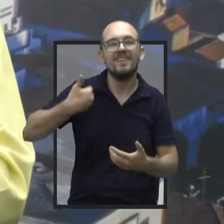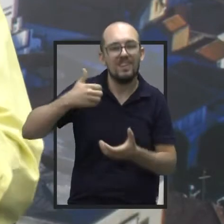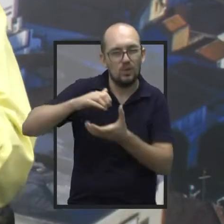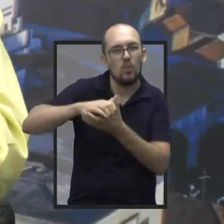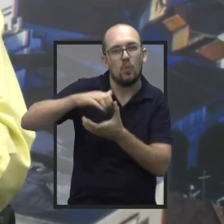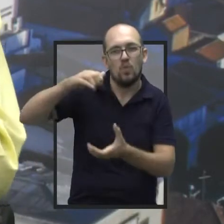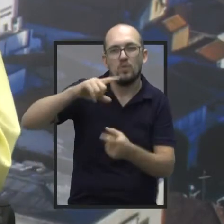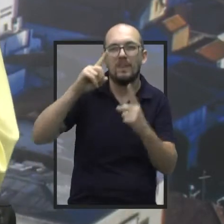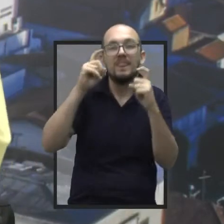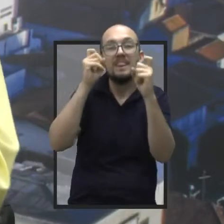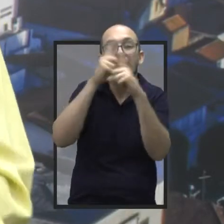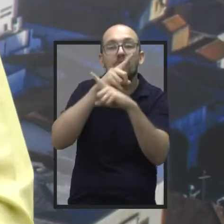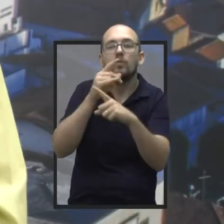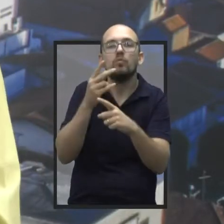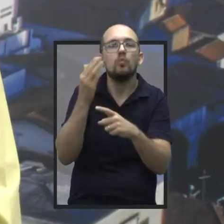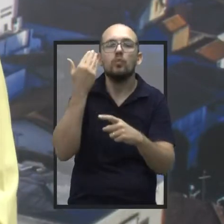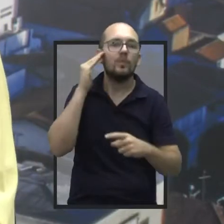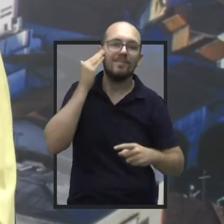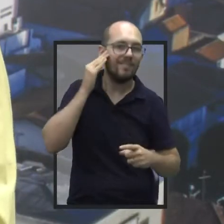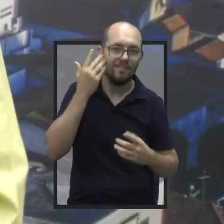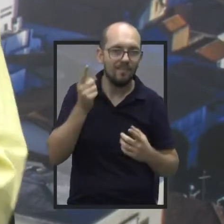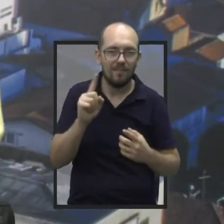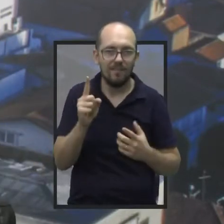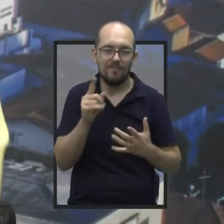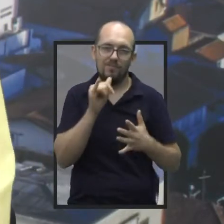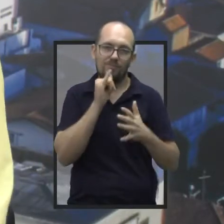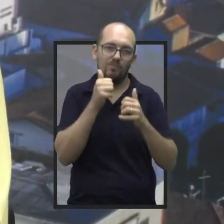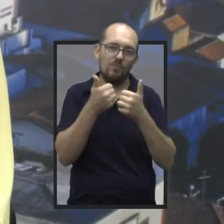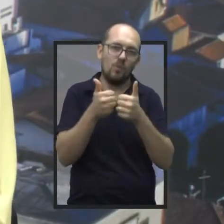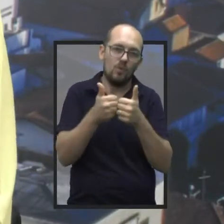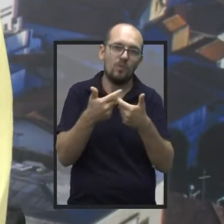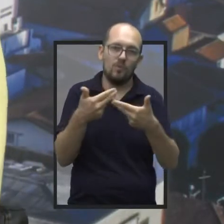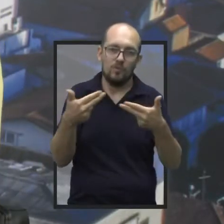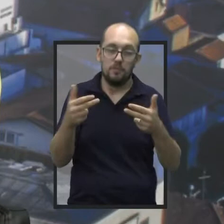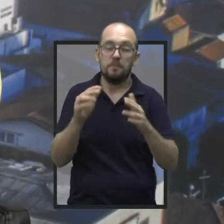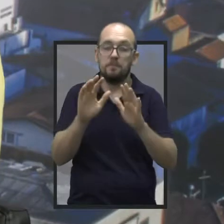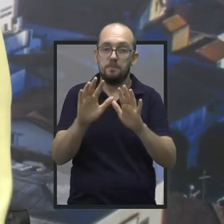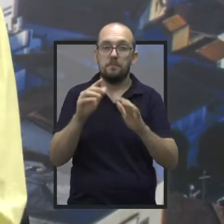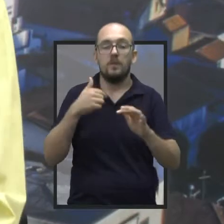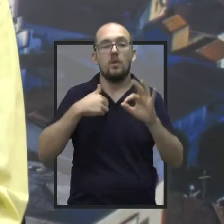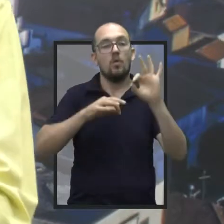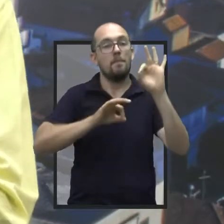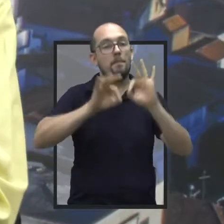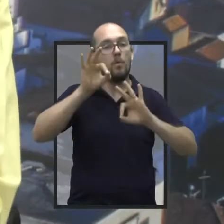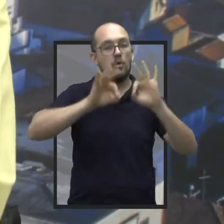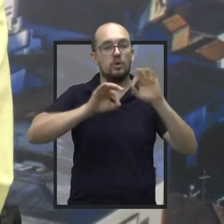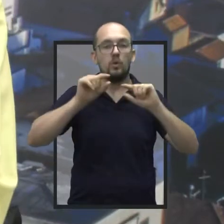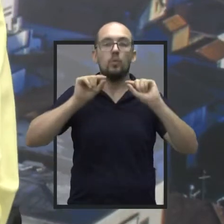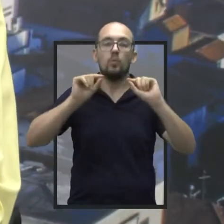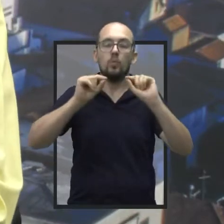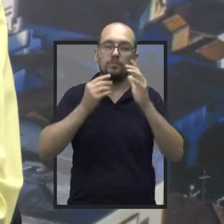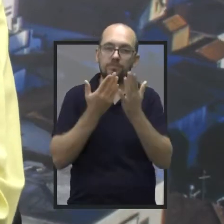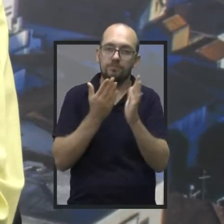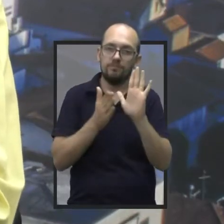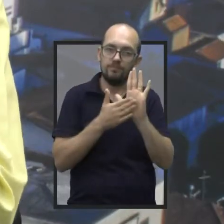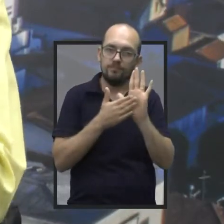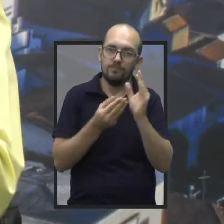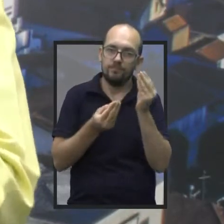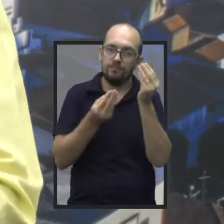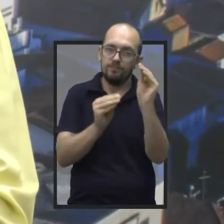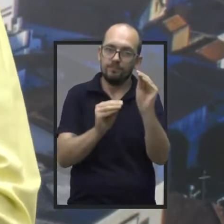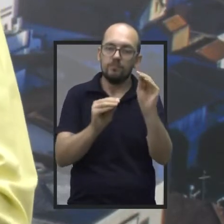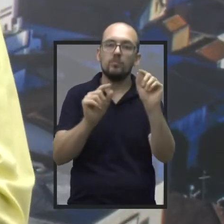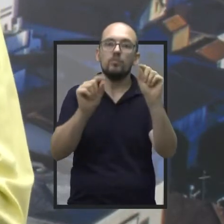dificuldade com esses mecanismos mais modernos, né? Então, esse projeto foi justamente para deixar fixado